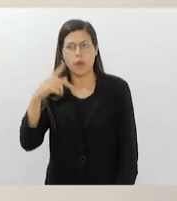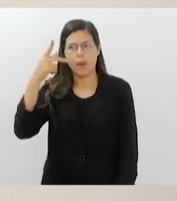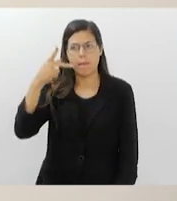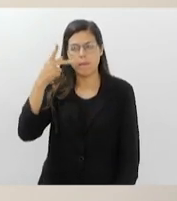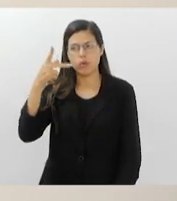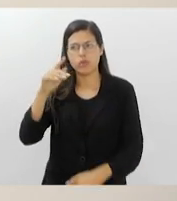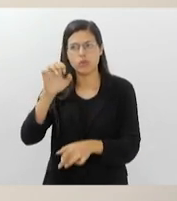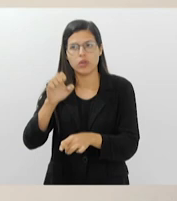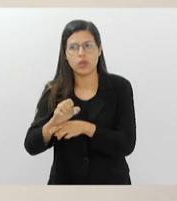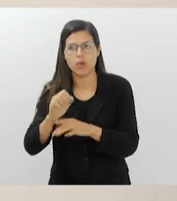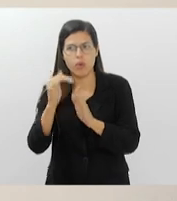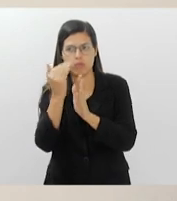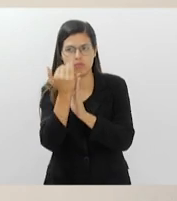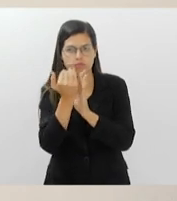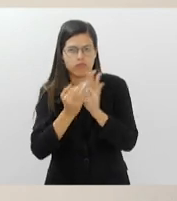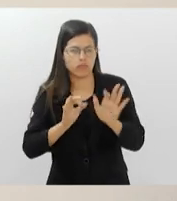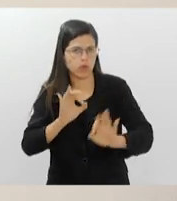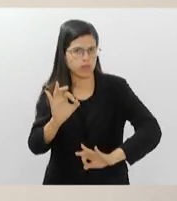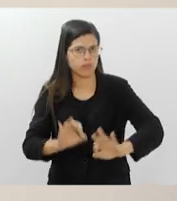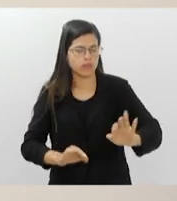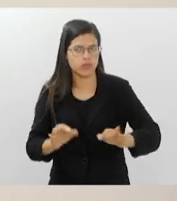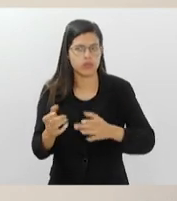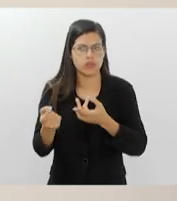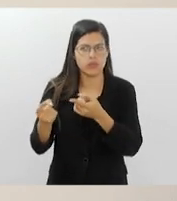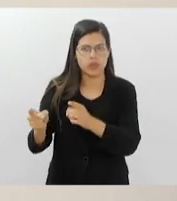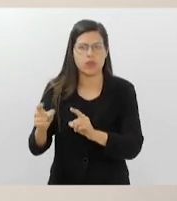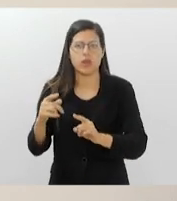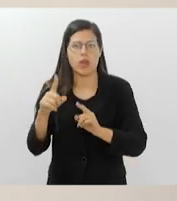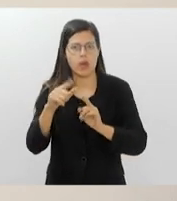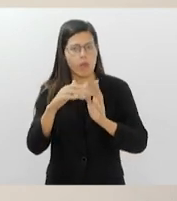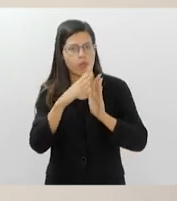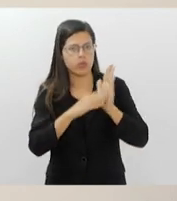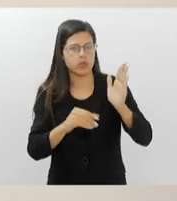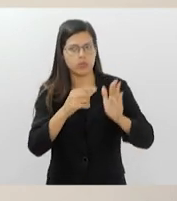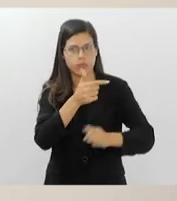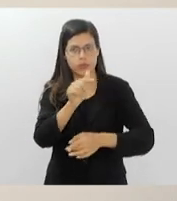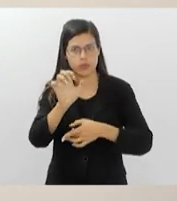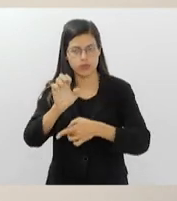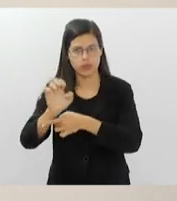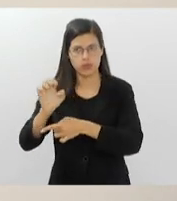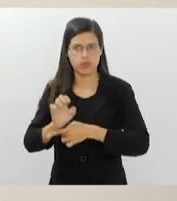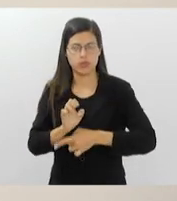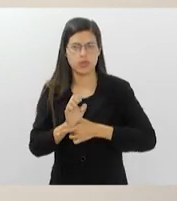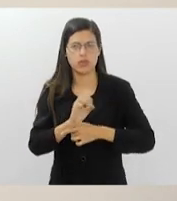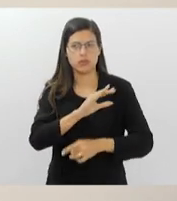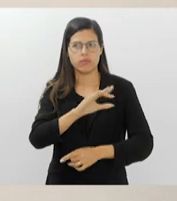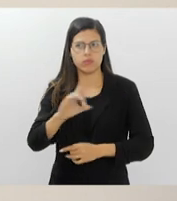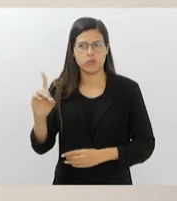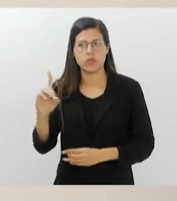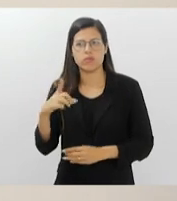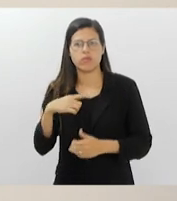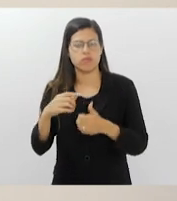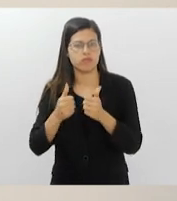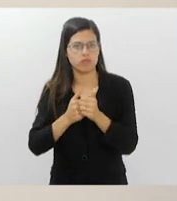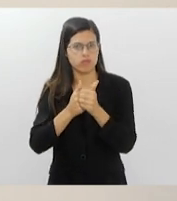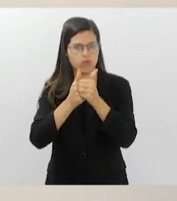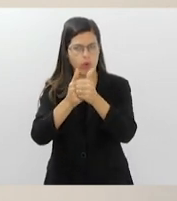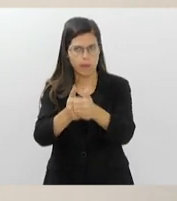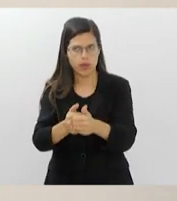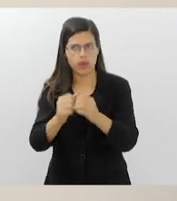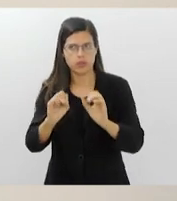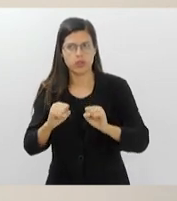plano de enfrentamento tem sido um exemplo para outros estados e a coordenação Nacional tem acompanhado muito de perto todos esses